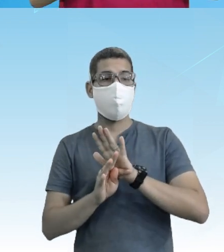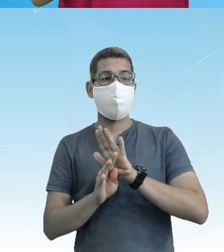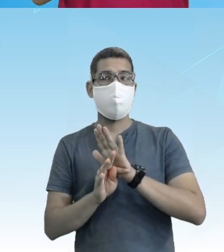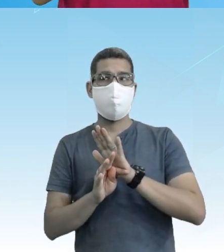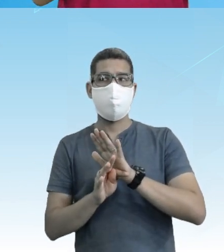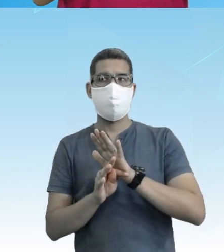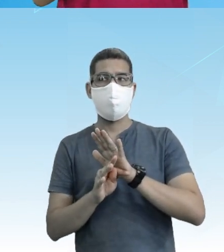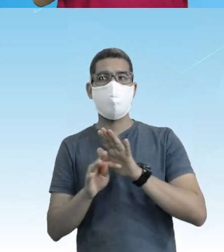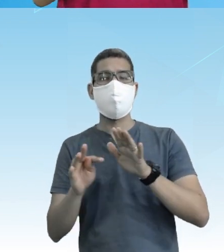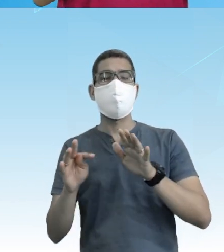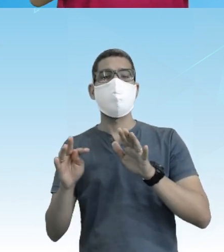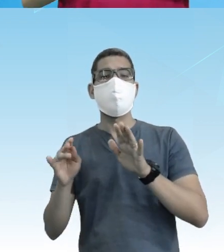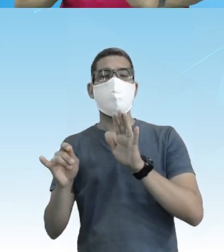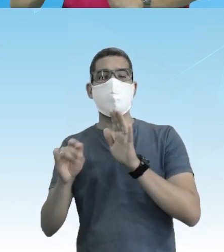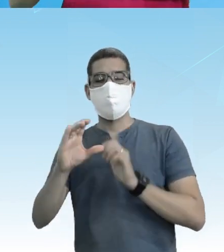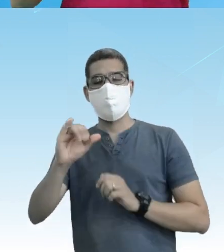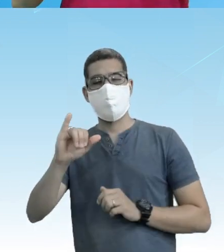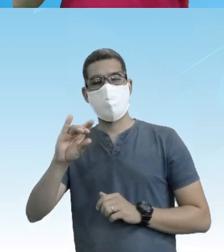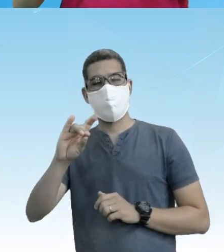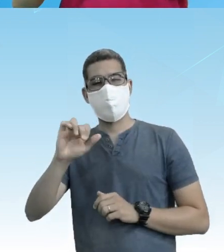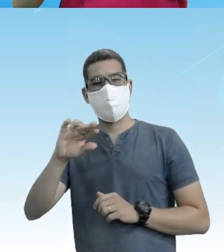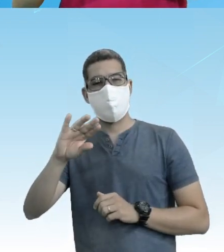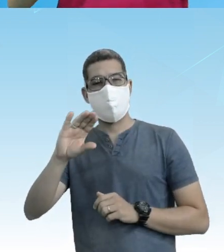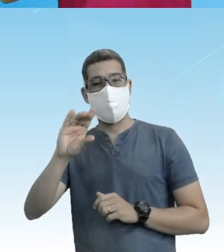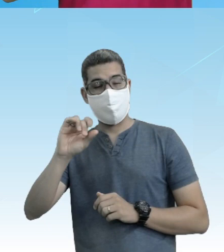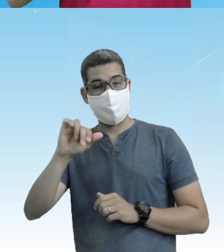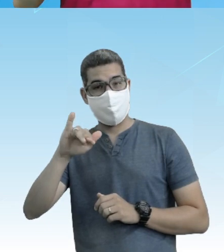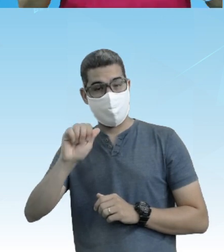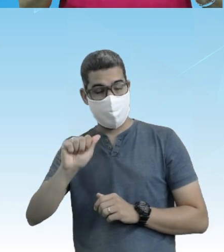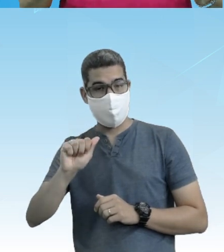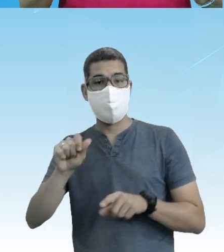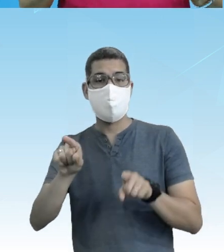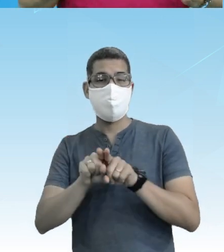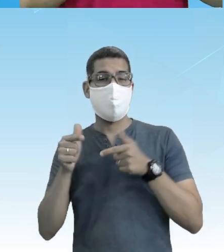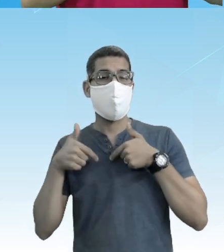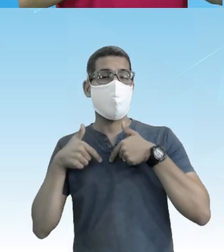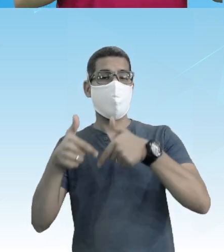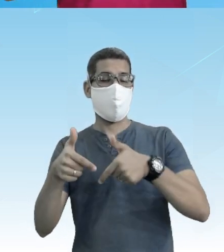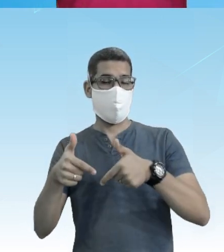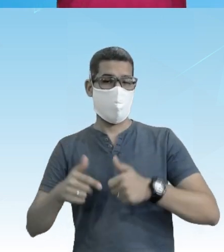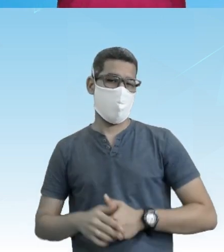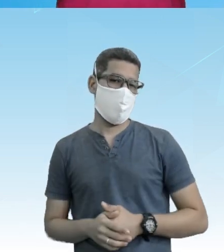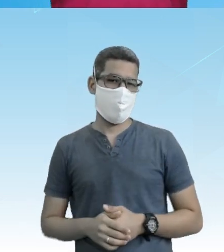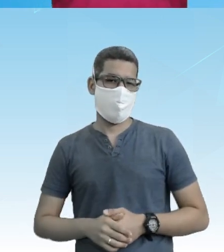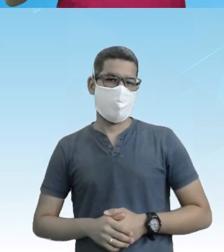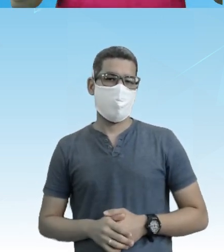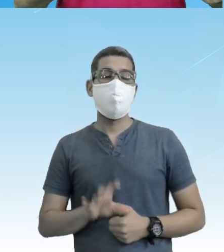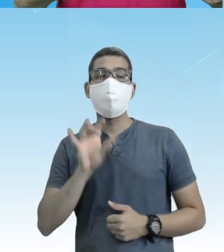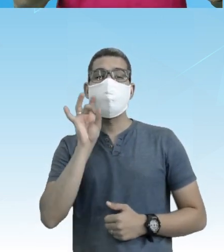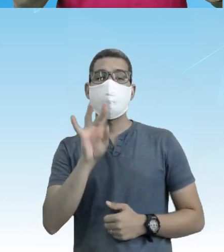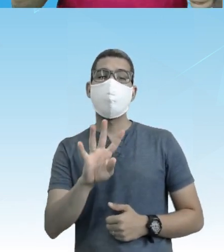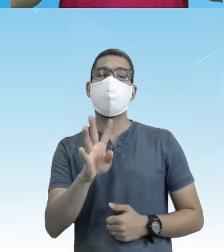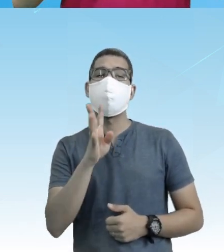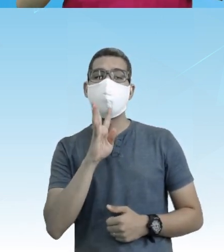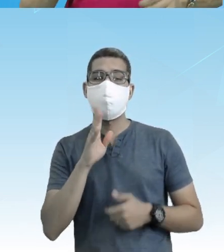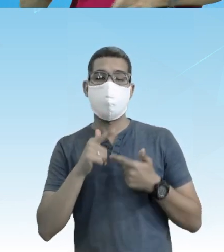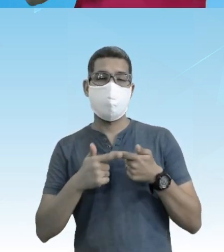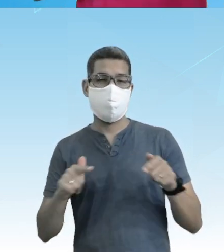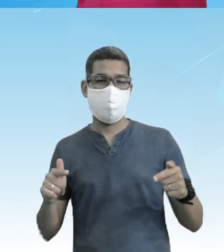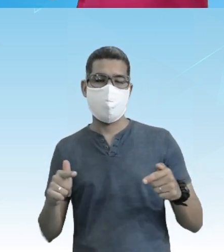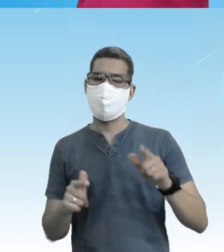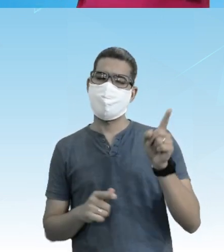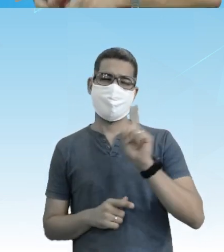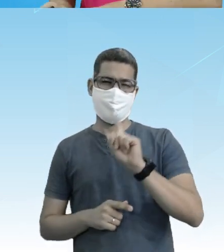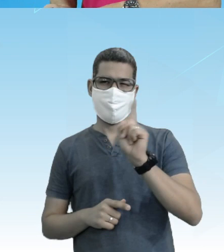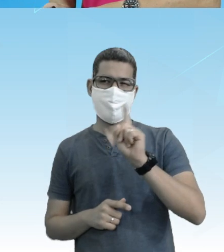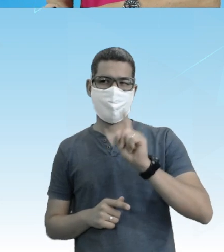a cidadania, reivindicar não apenas o conhecimento gramatical, mas aquele